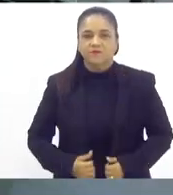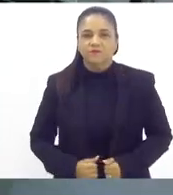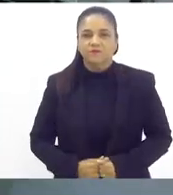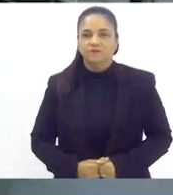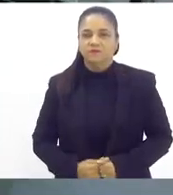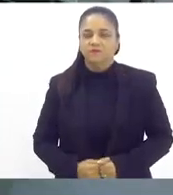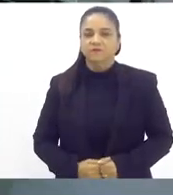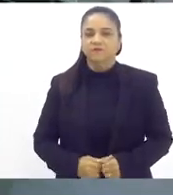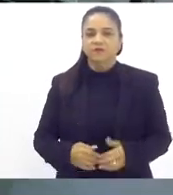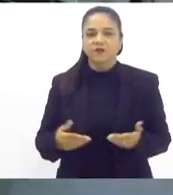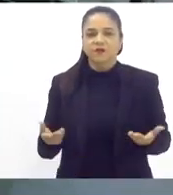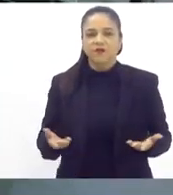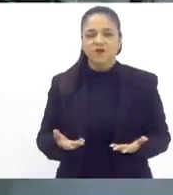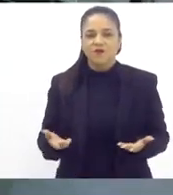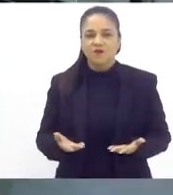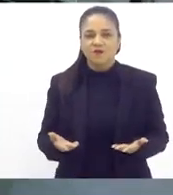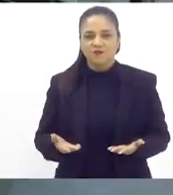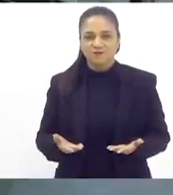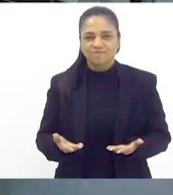Estamos também aqui,